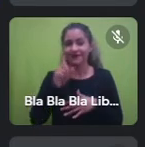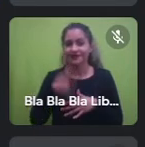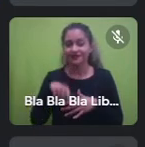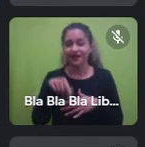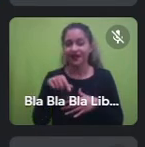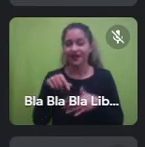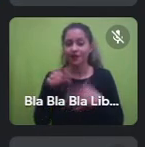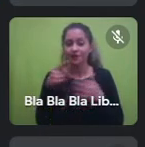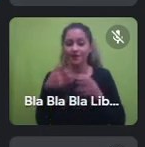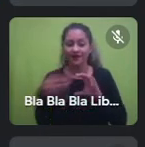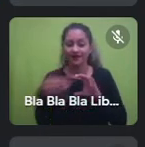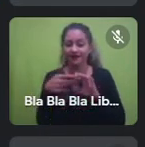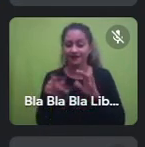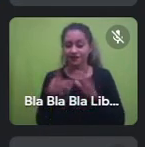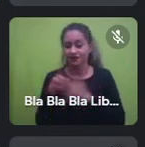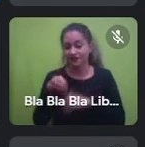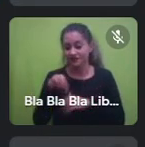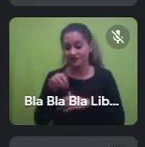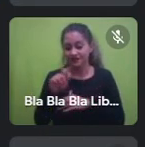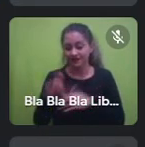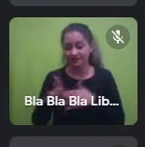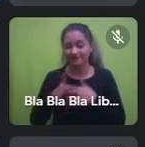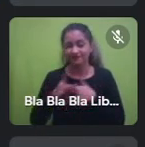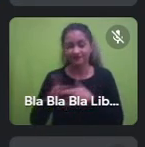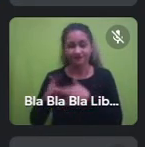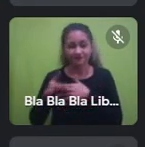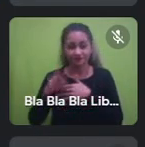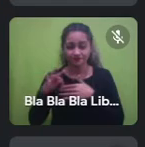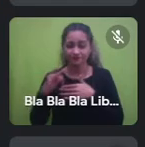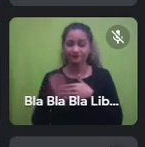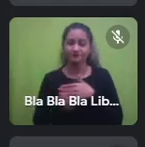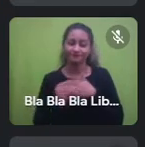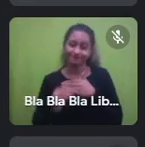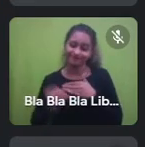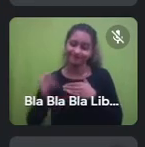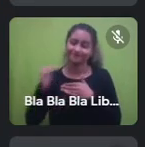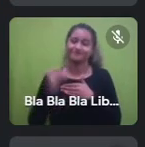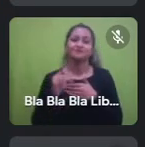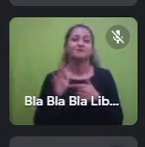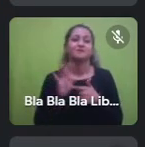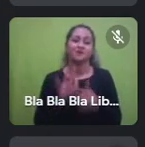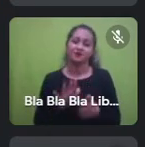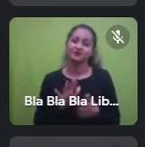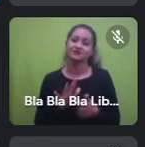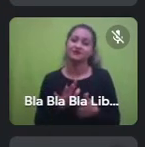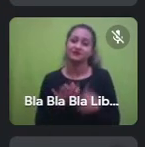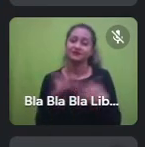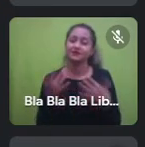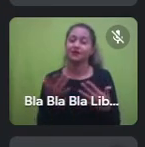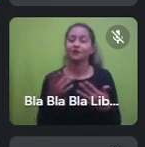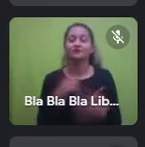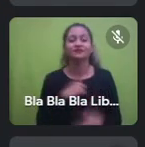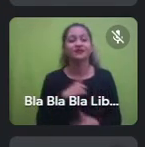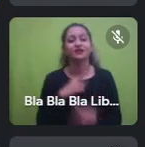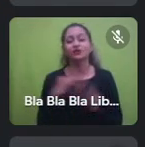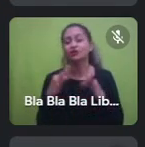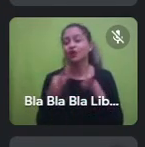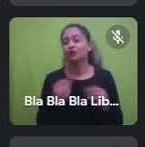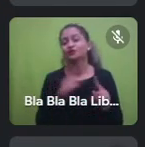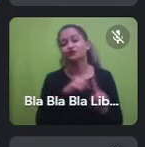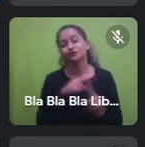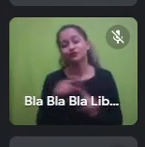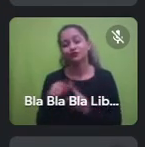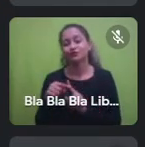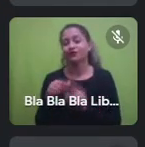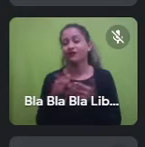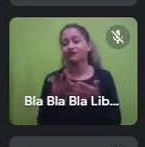de metais elevadíssimos, todos os metais estão elevados nas brânquias. Então, elas apresentam todo tipo de